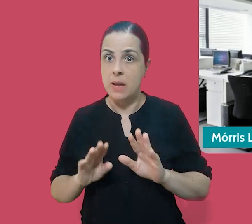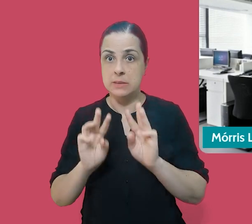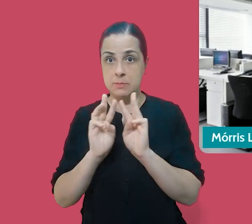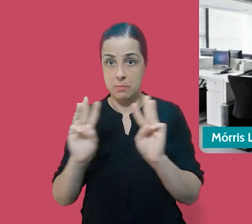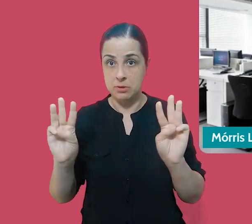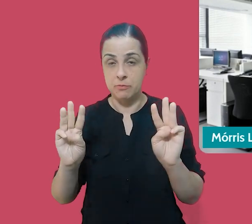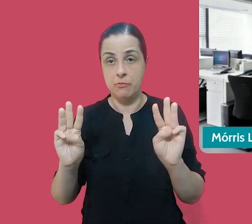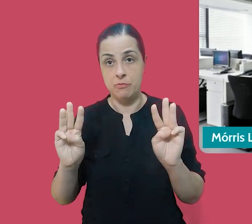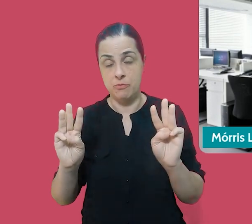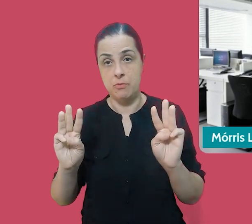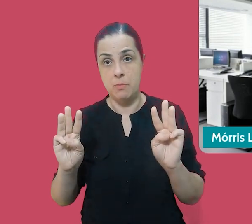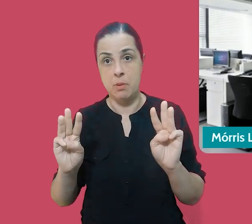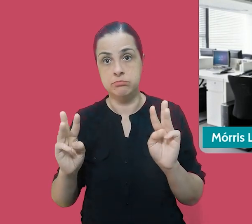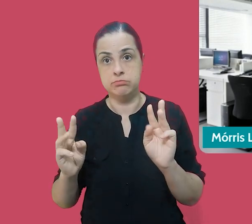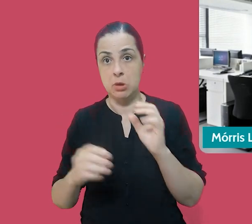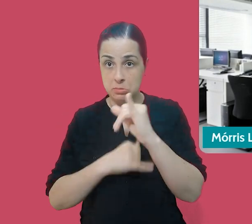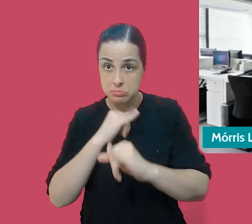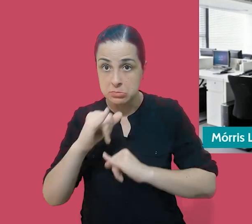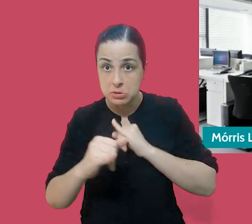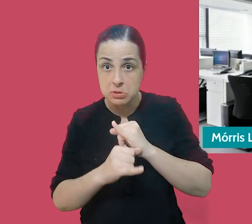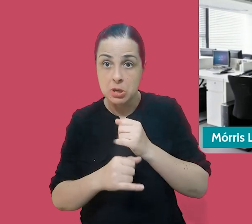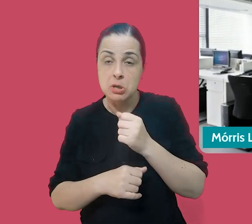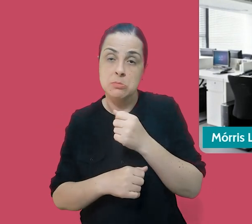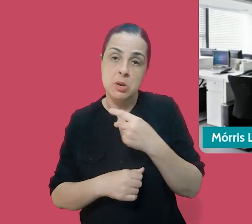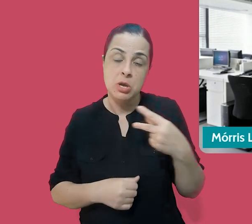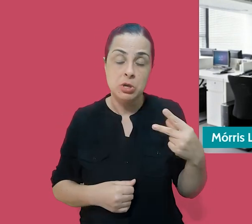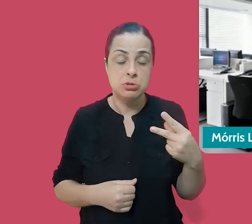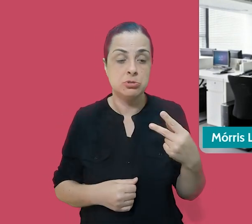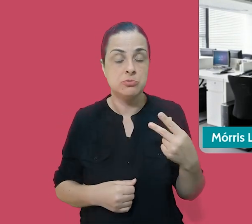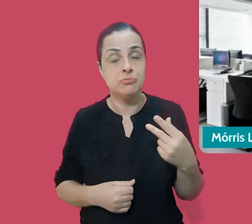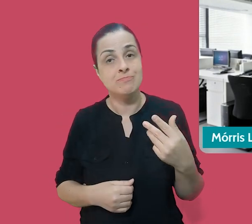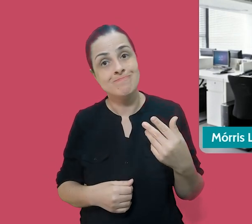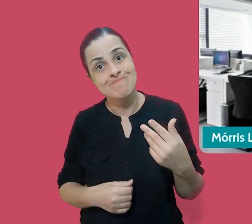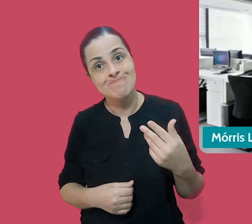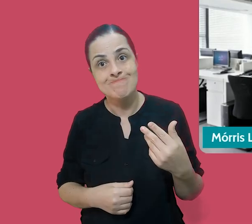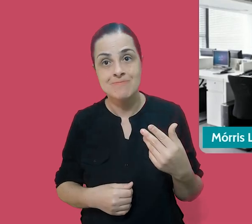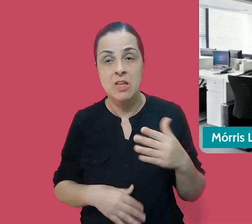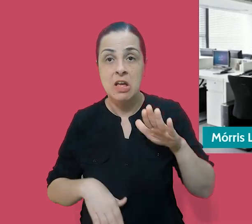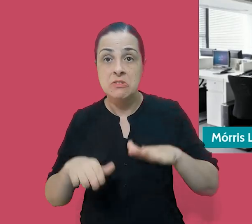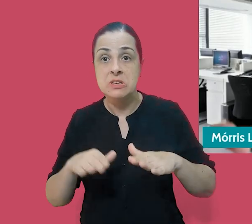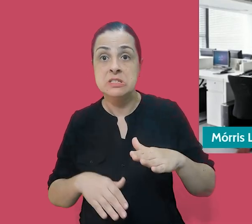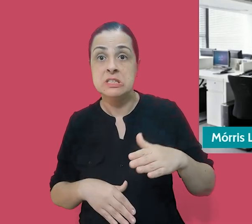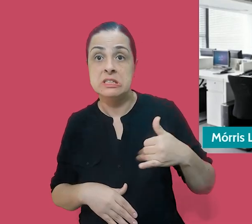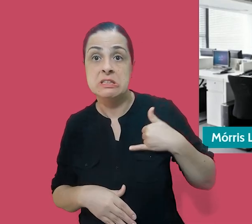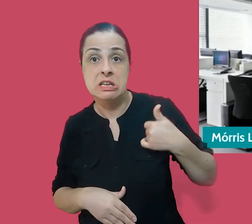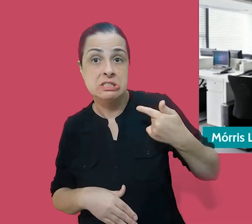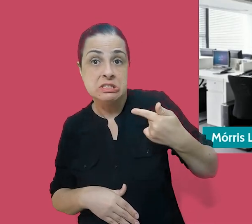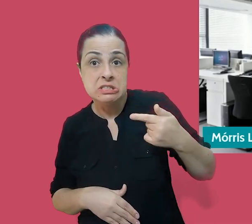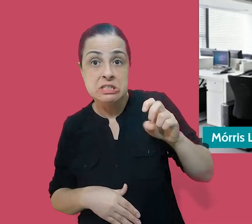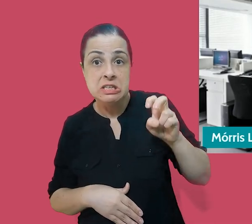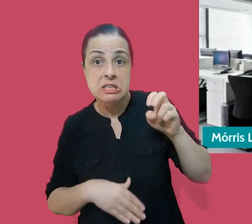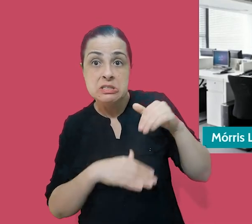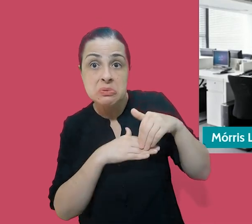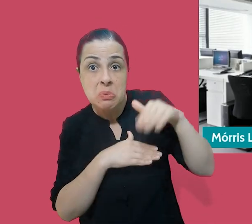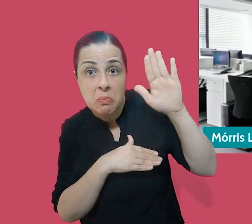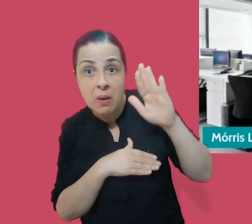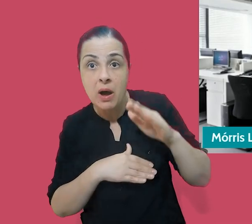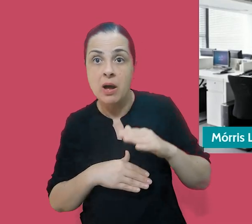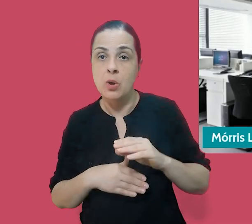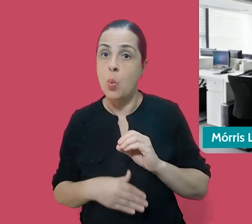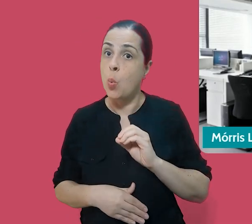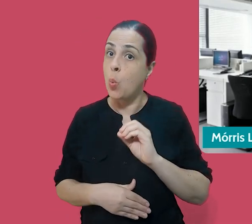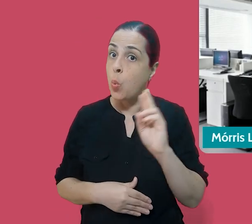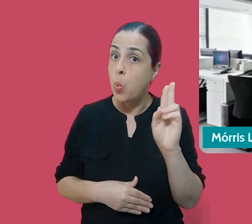realmente dificilmente atinge pessoas que são talvez 75 mais, né, ou que